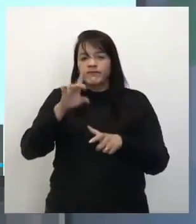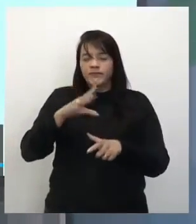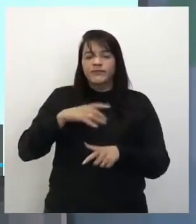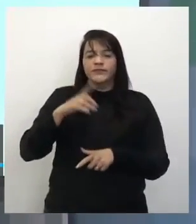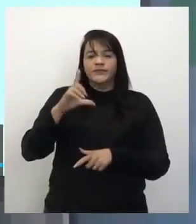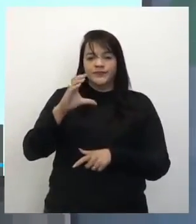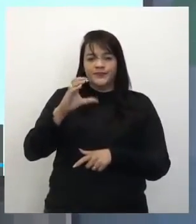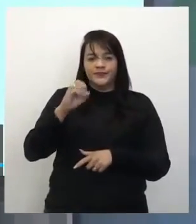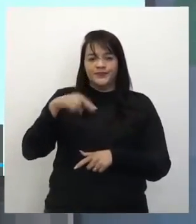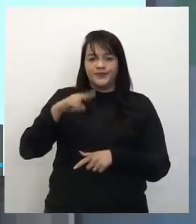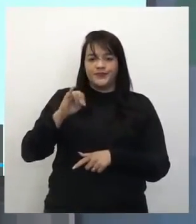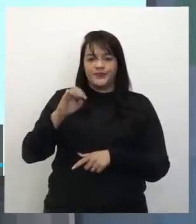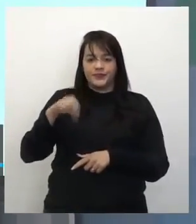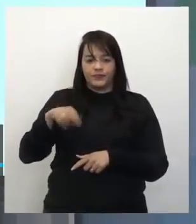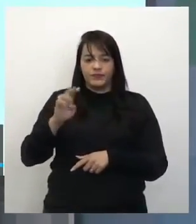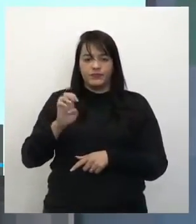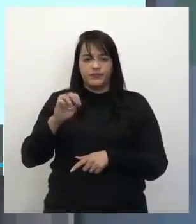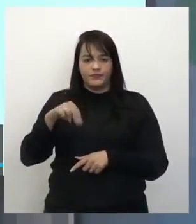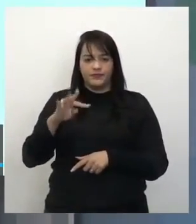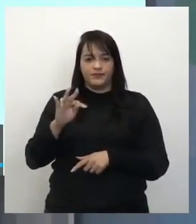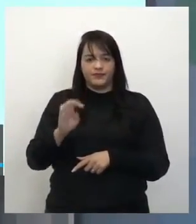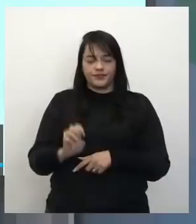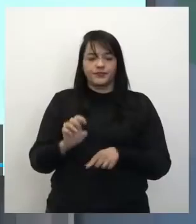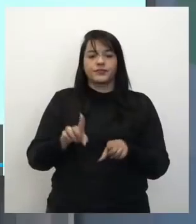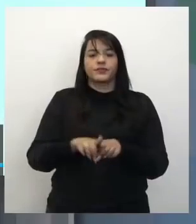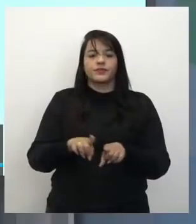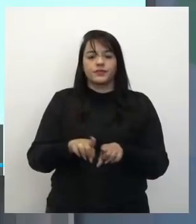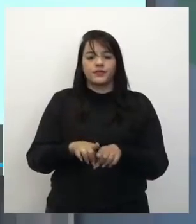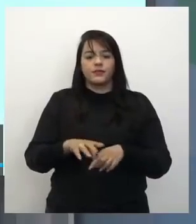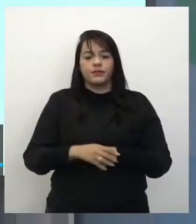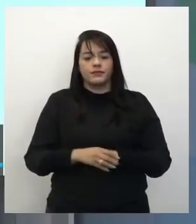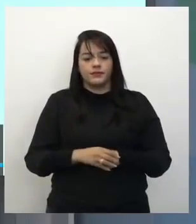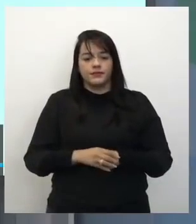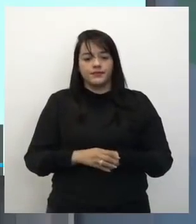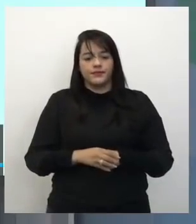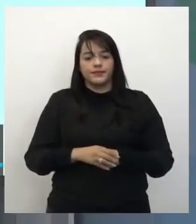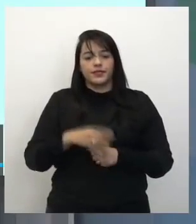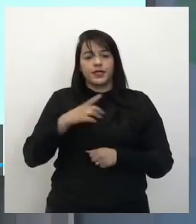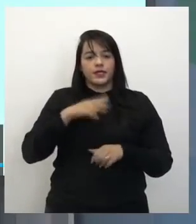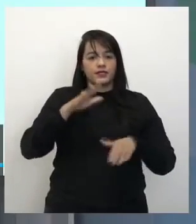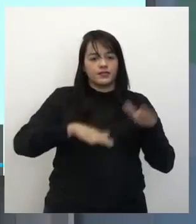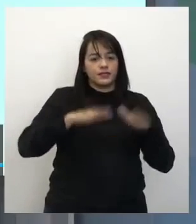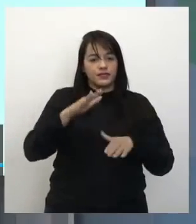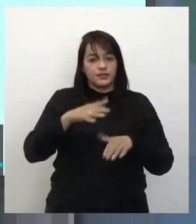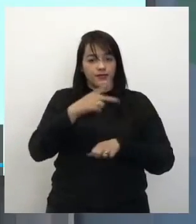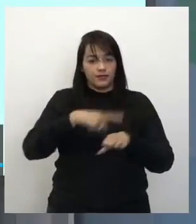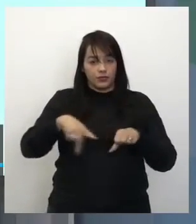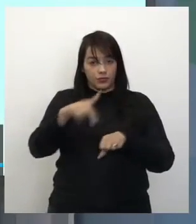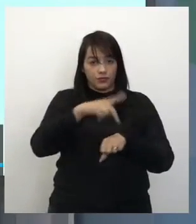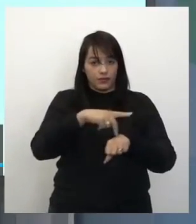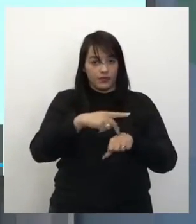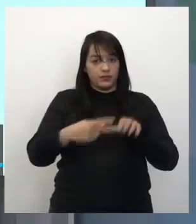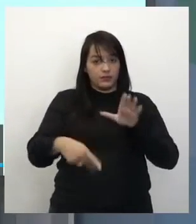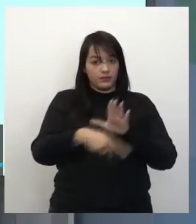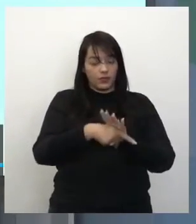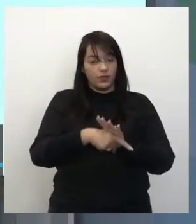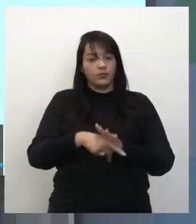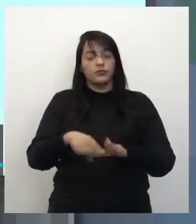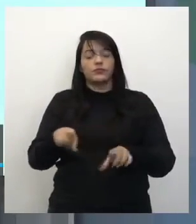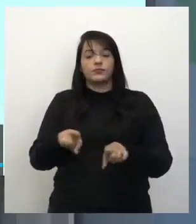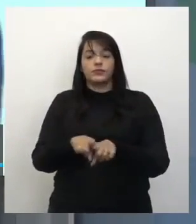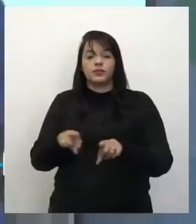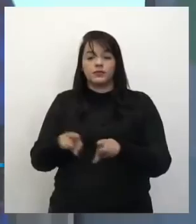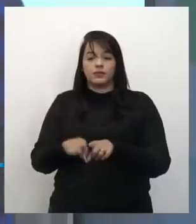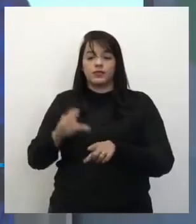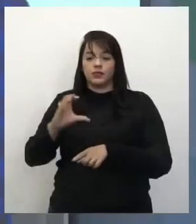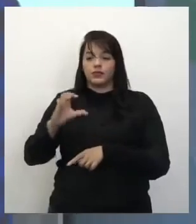chamado de continente. Então, vocês podem ver que está falando Austrália, às vezes está falando do país Austrália, às vezes está falando do continente Austrália, como